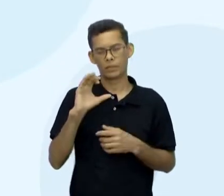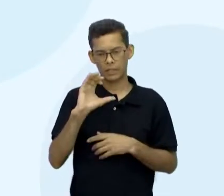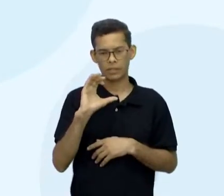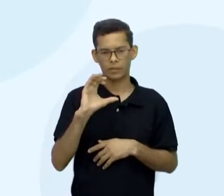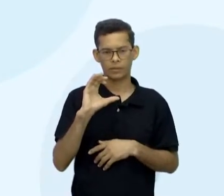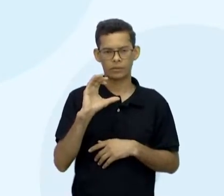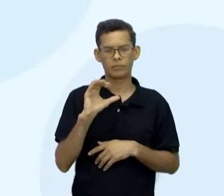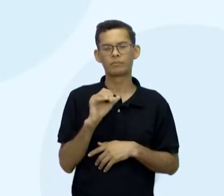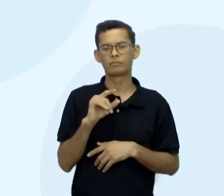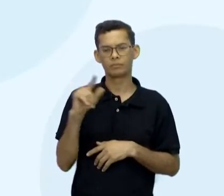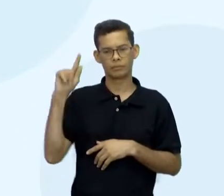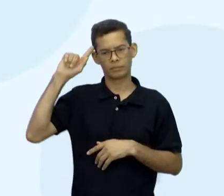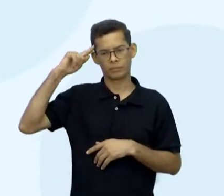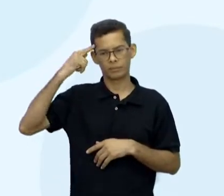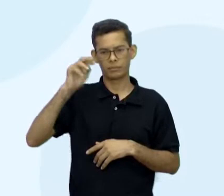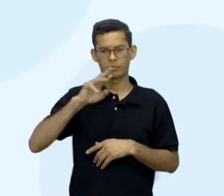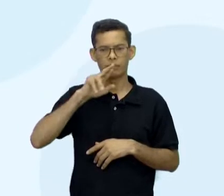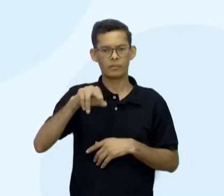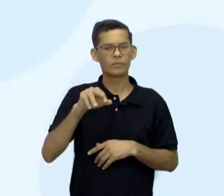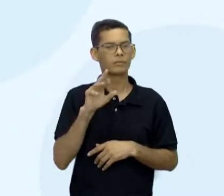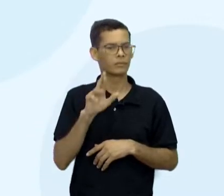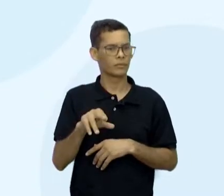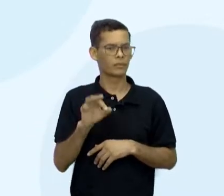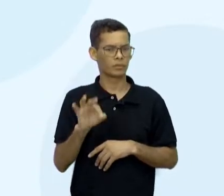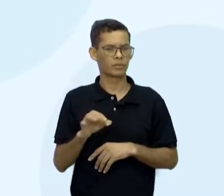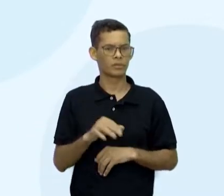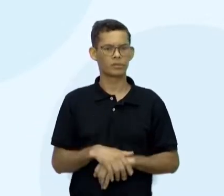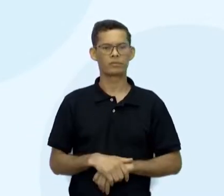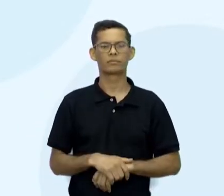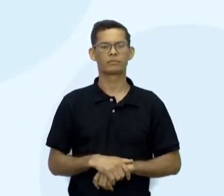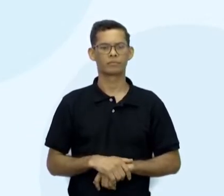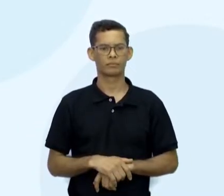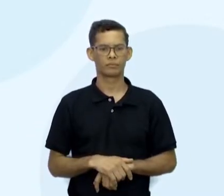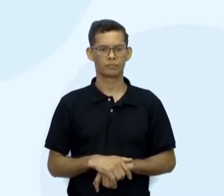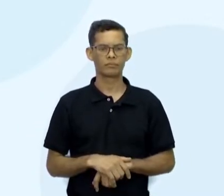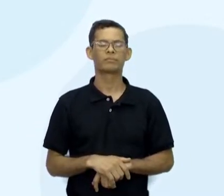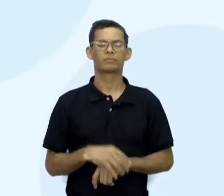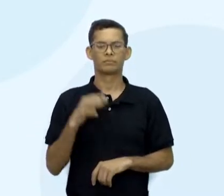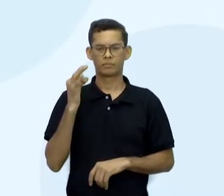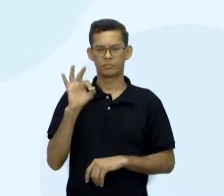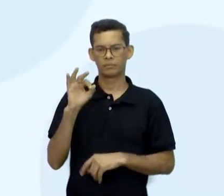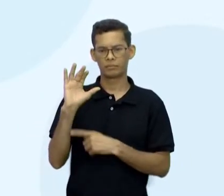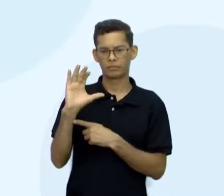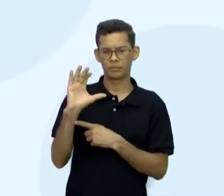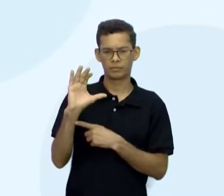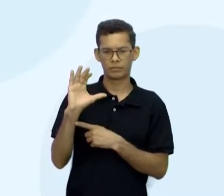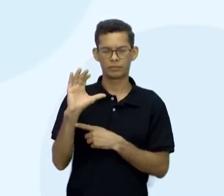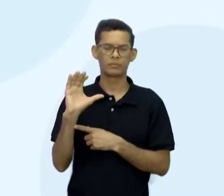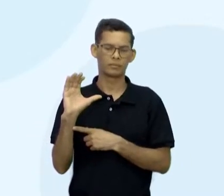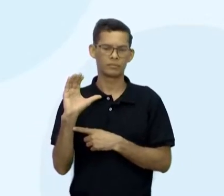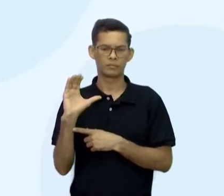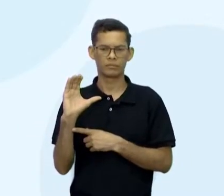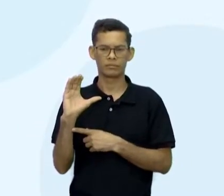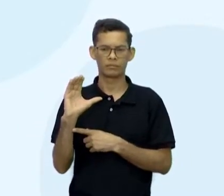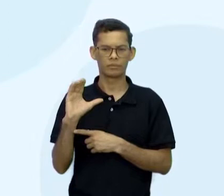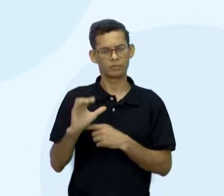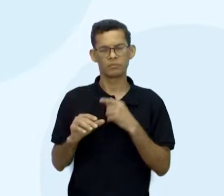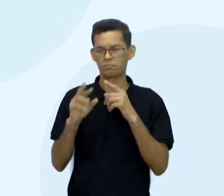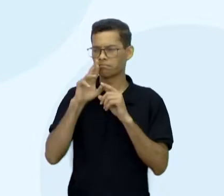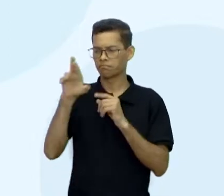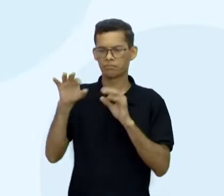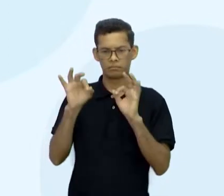C. Gibalina acertou. Parabéns para a Gibalina. Sempre acertando aí os nossos exercícios. Por quê? Né,